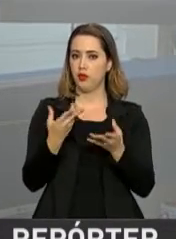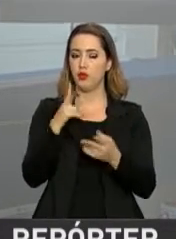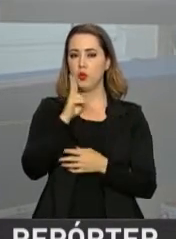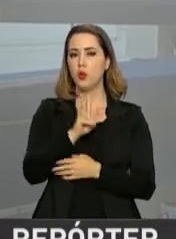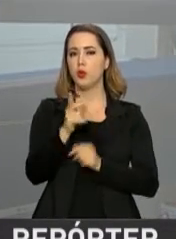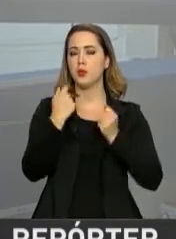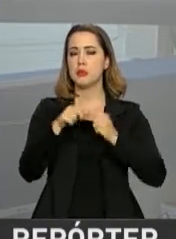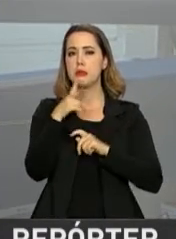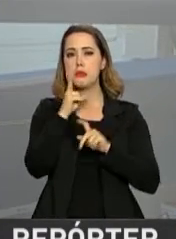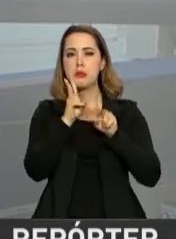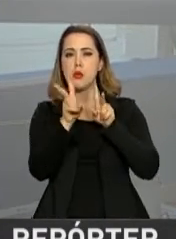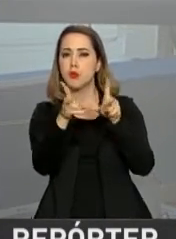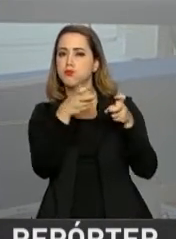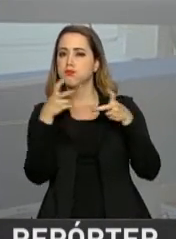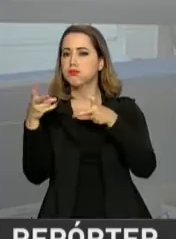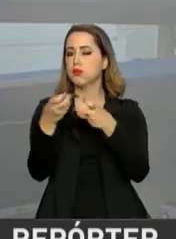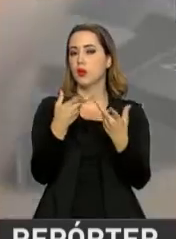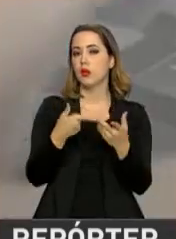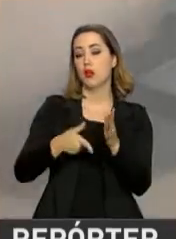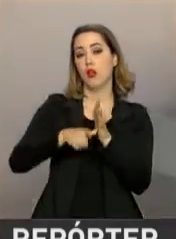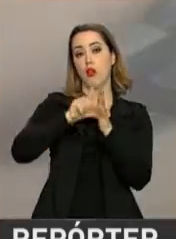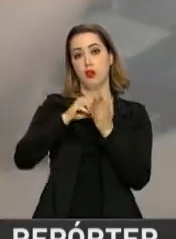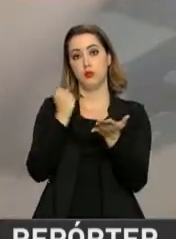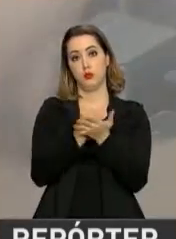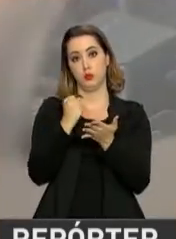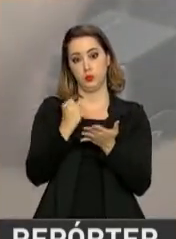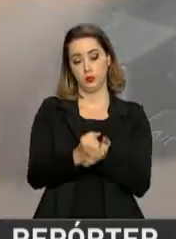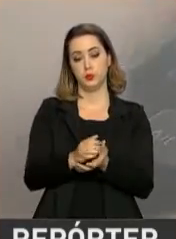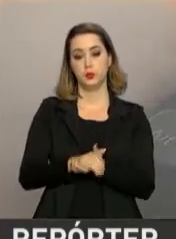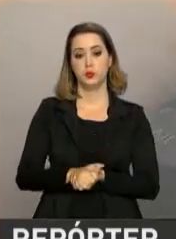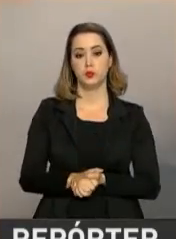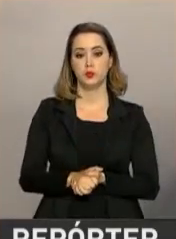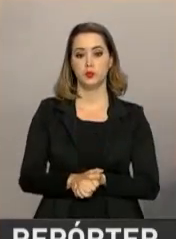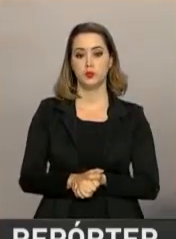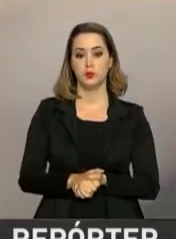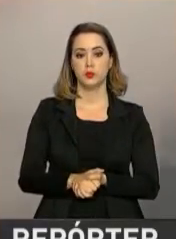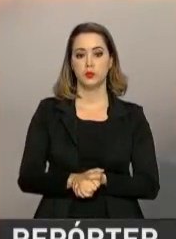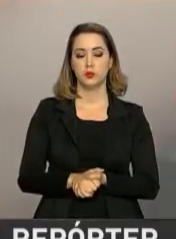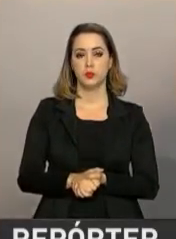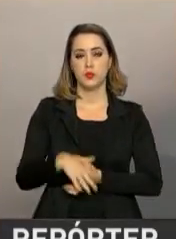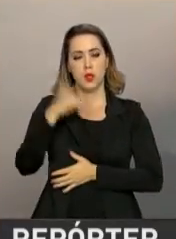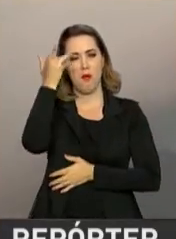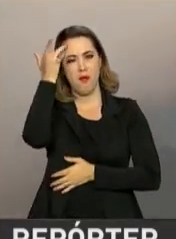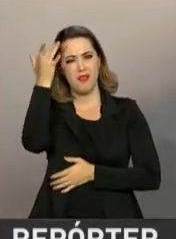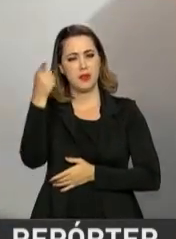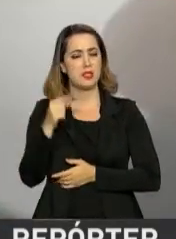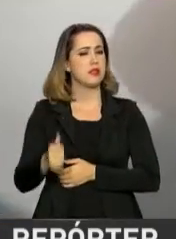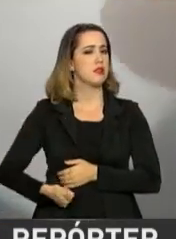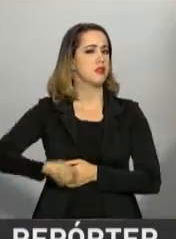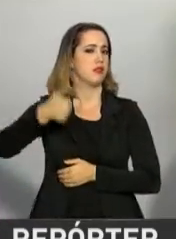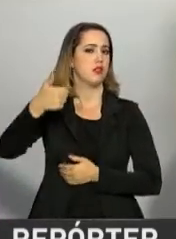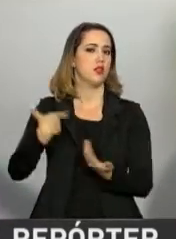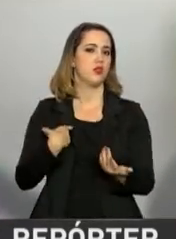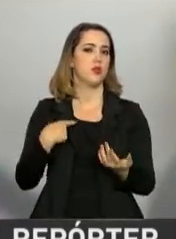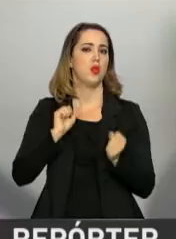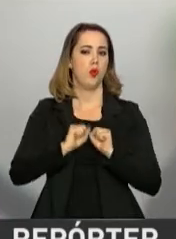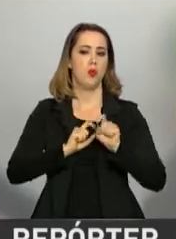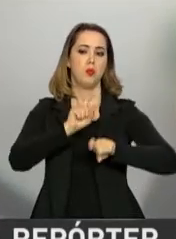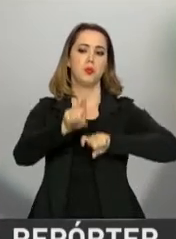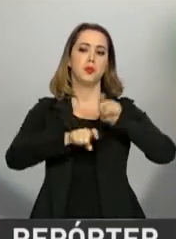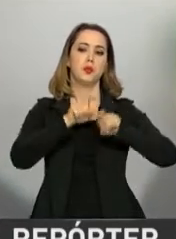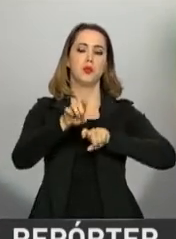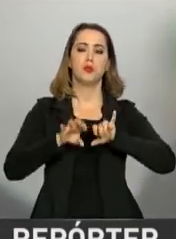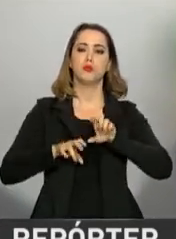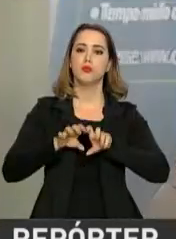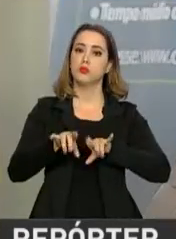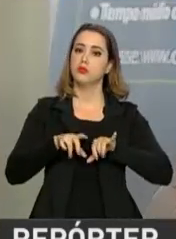antes de fechar o contrato a comunidade mais próxima da mão no caso do toque no mouse